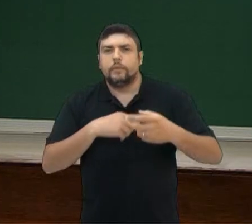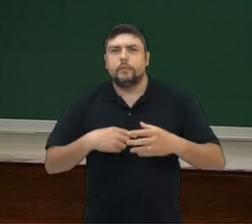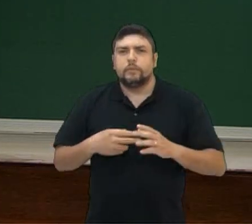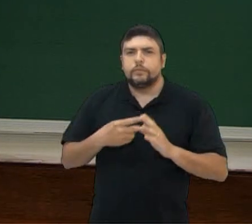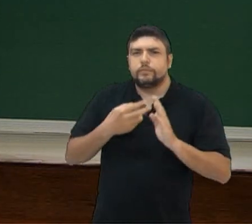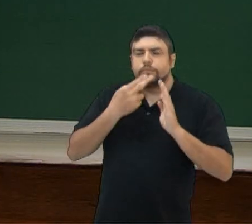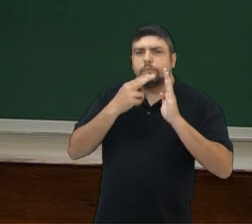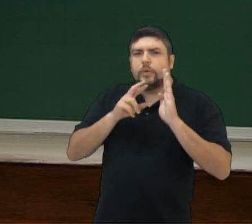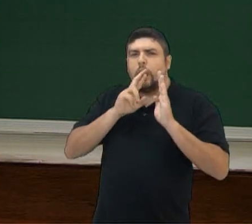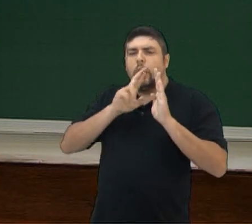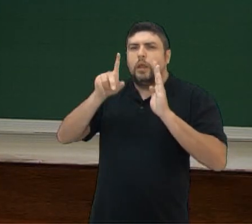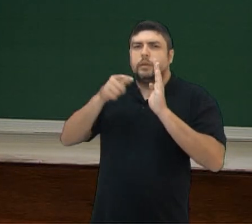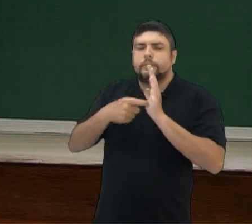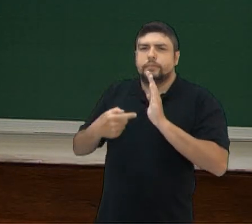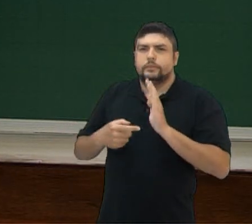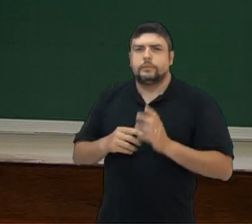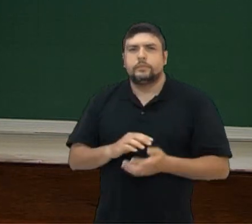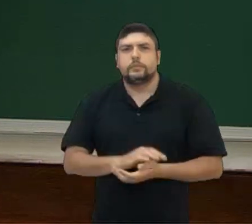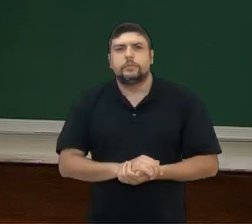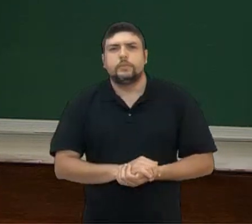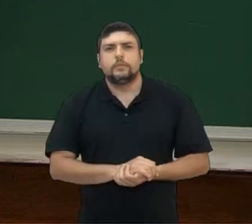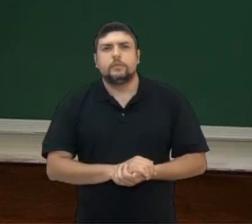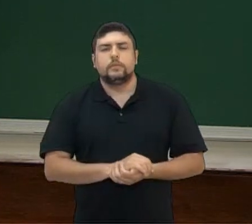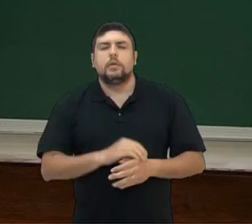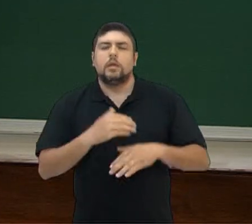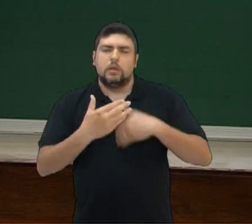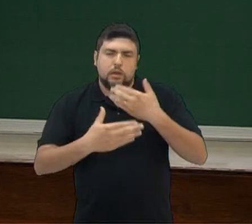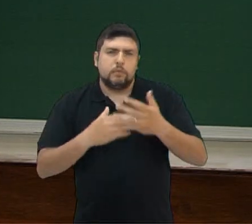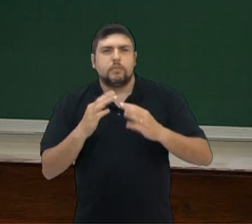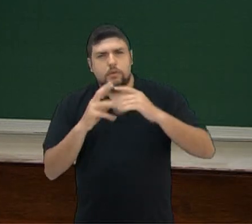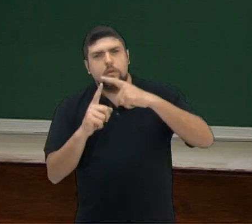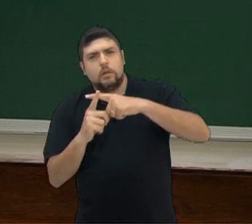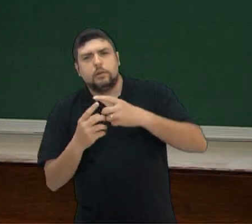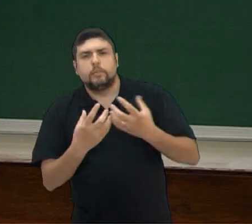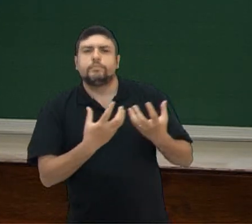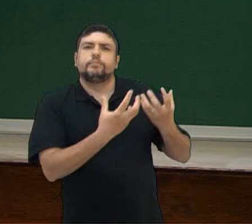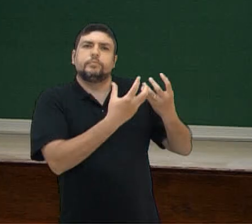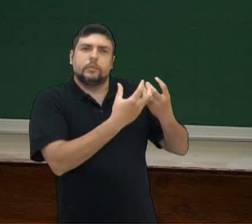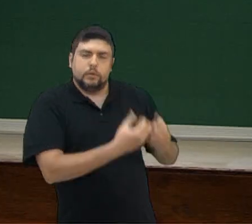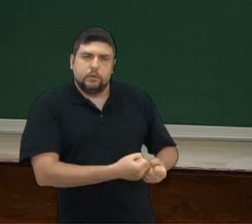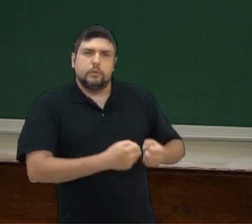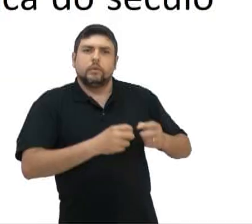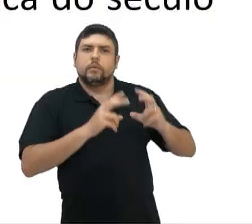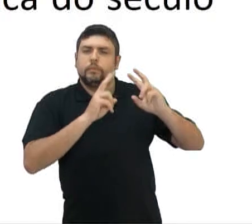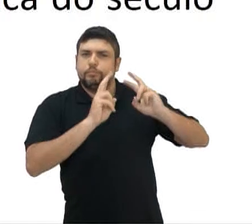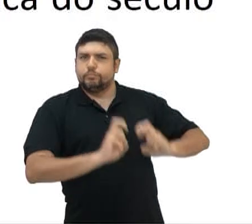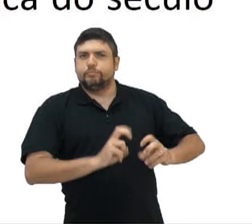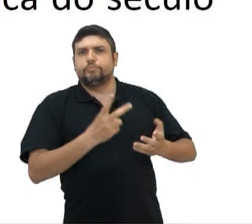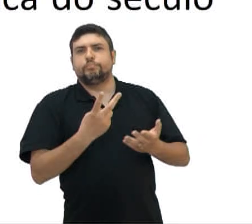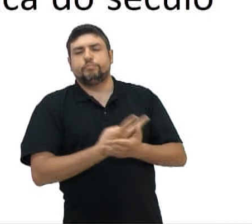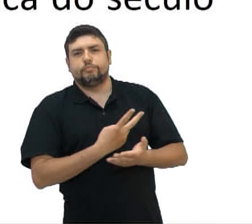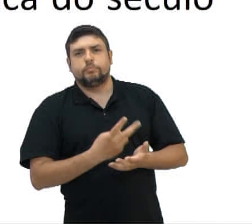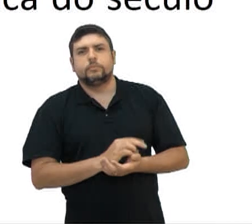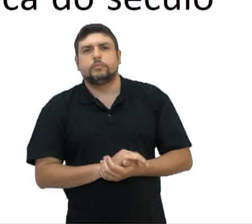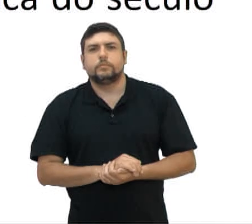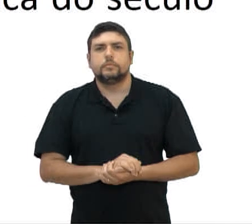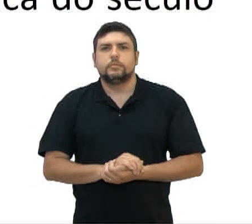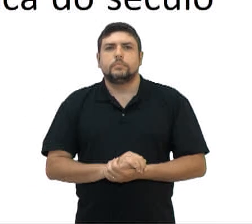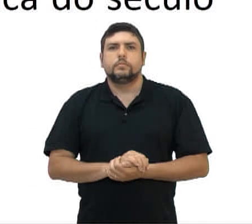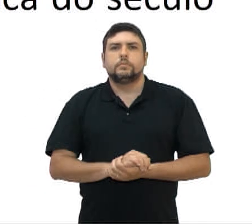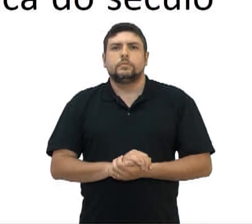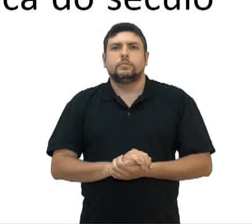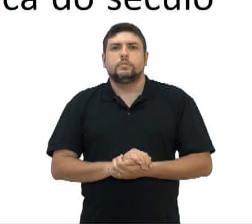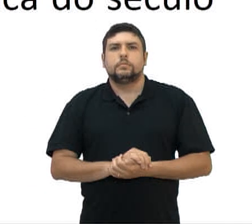teoria. E depois, claro, a igreja retomou e reconheceu o erro, né? Mas bora lá. A junção